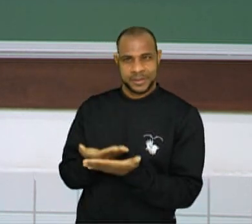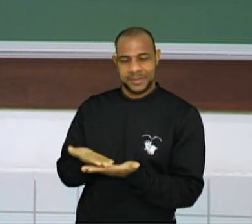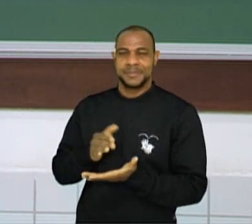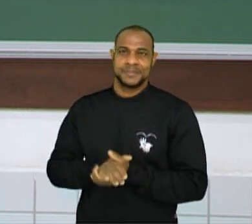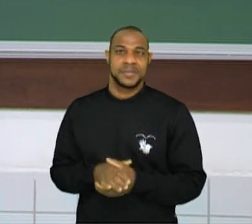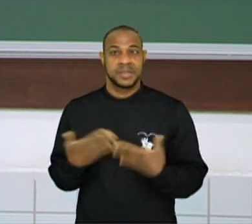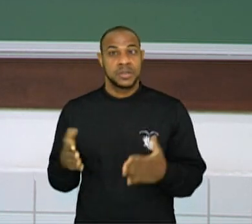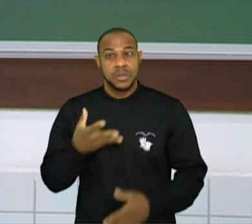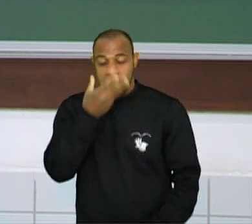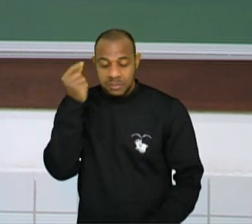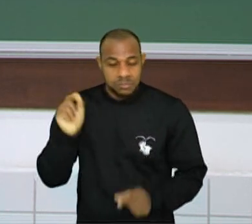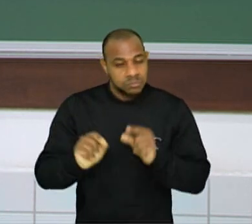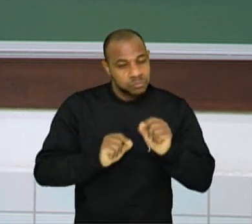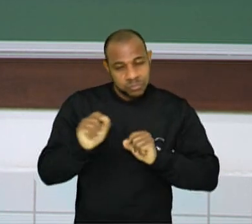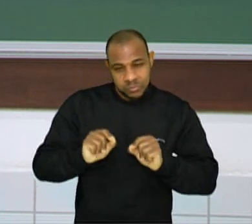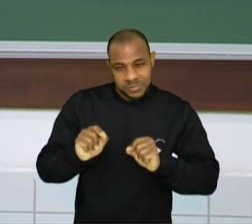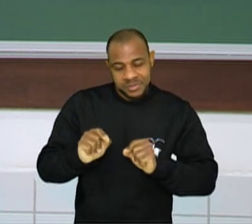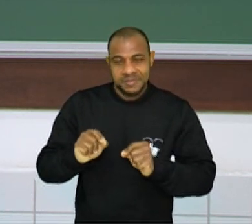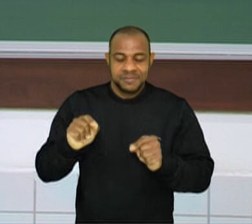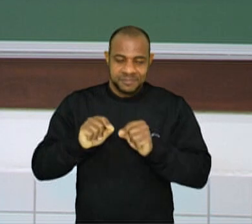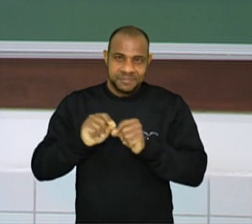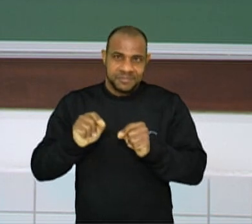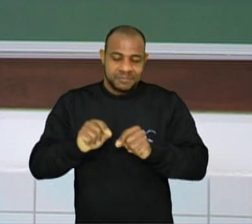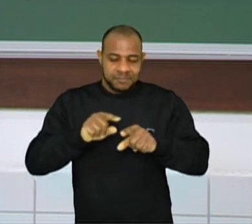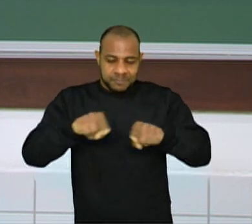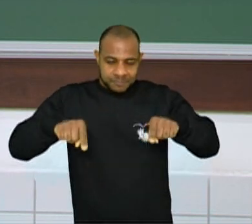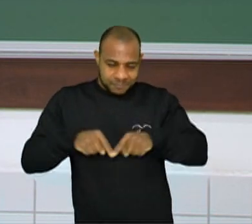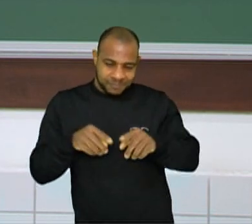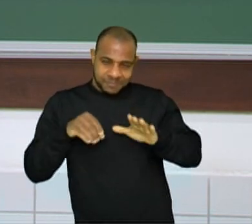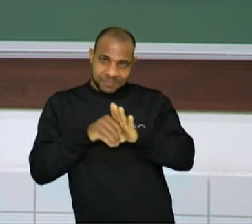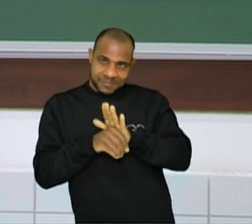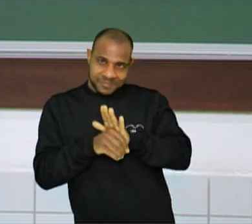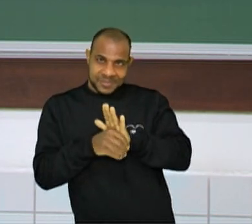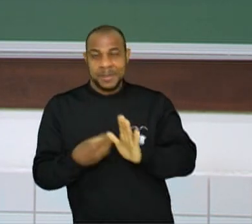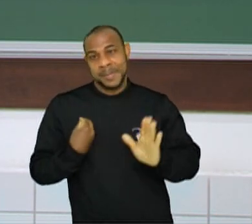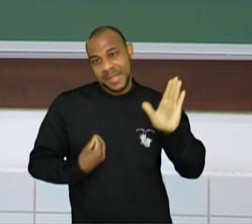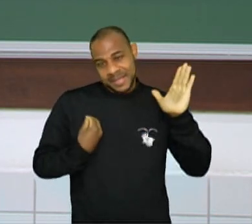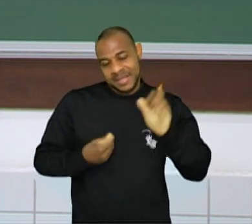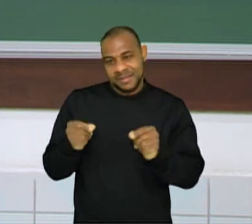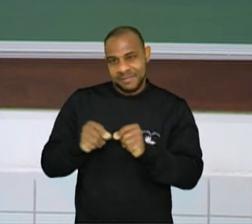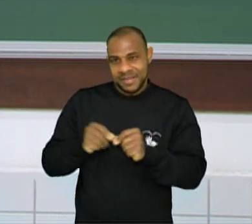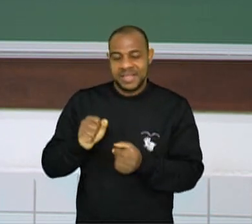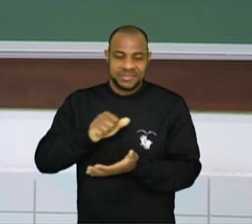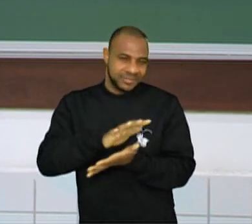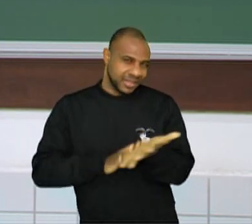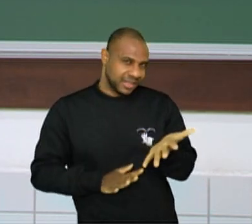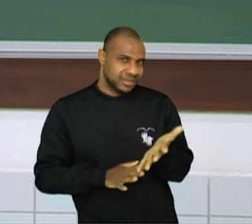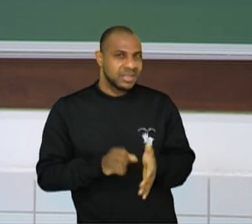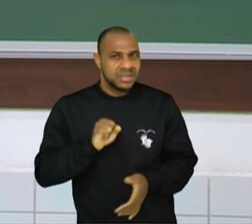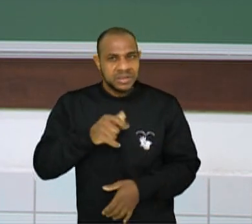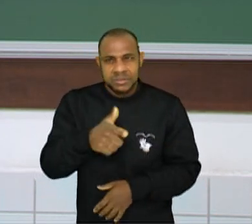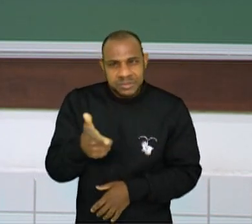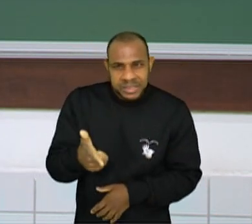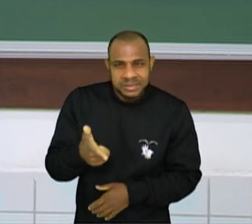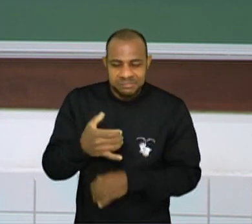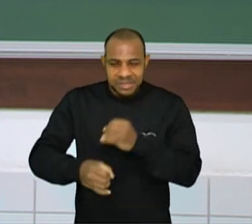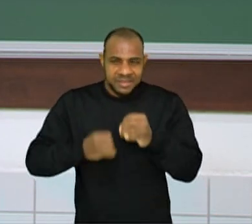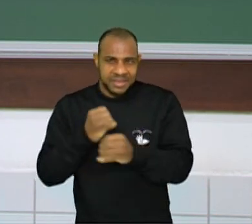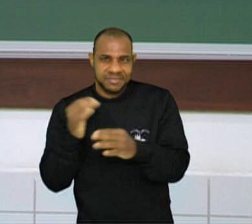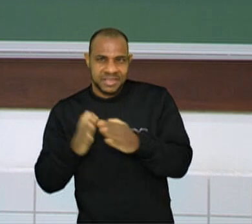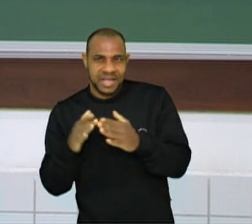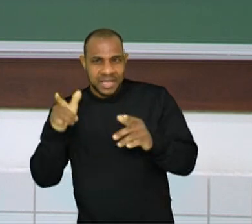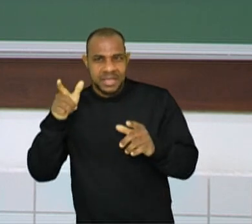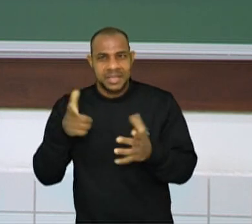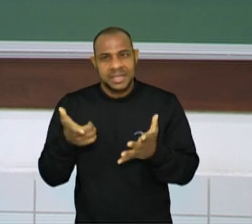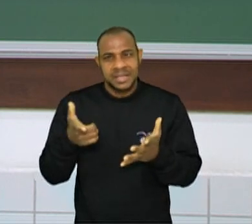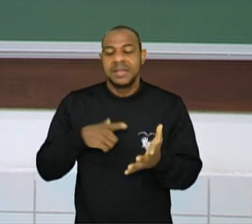se esqueça de preencher as suas atividades no Classroom. Se você não tem a internet, levar na sua escola as atividades